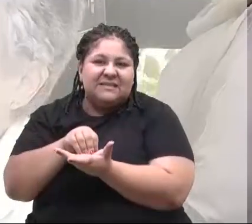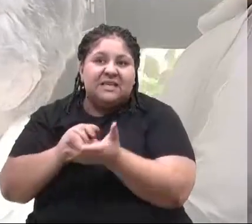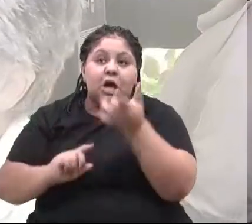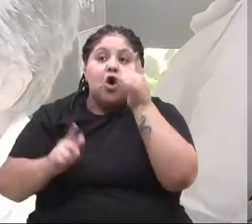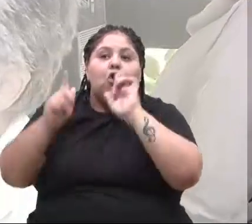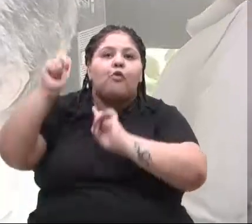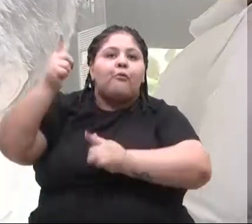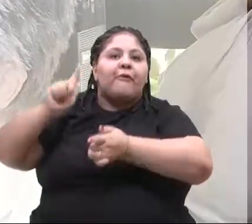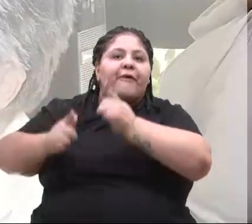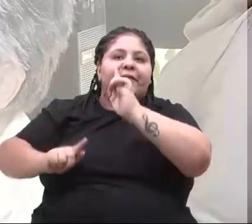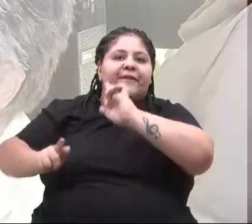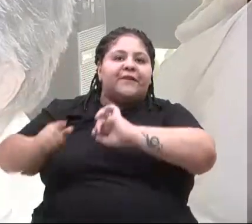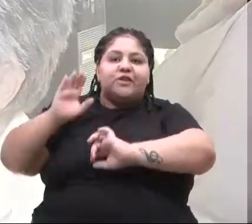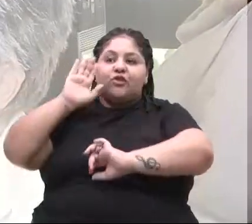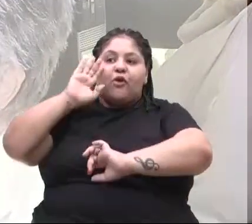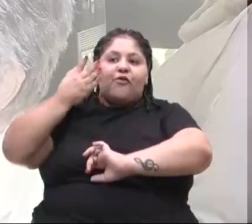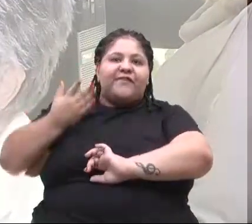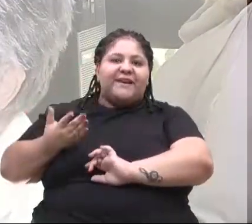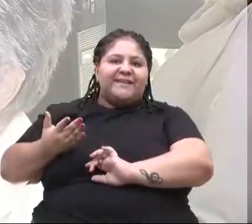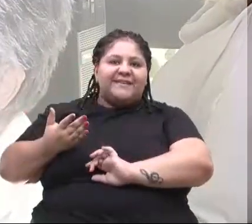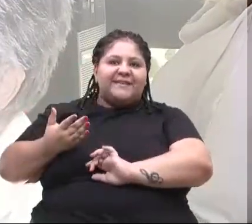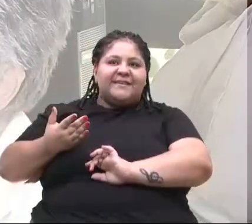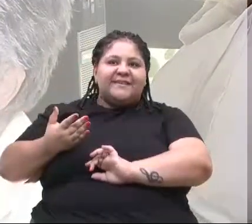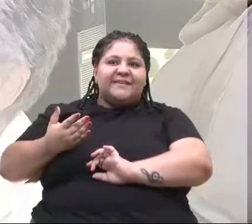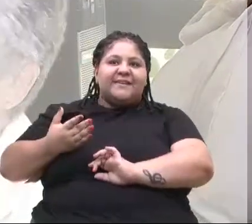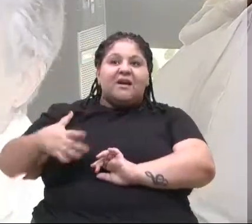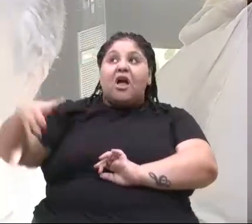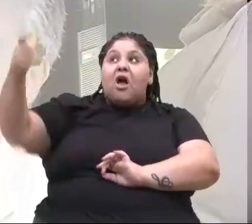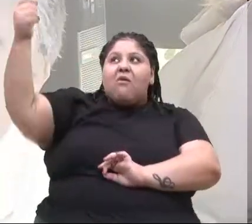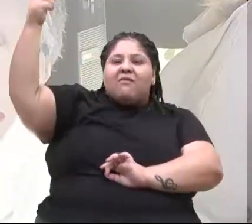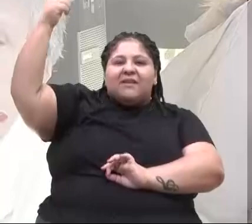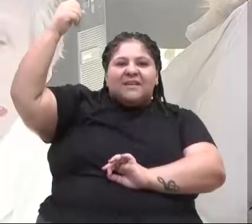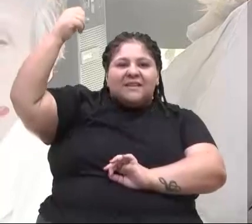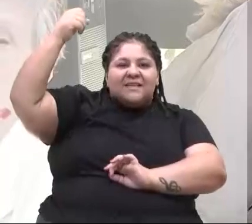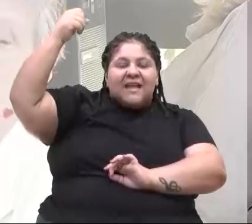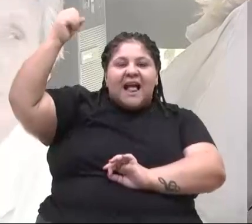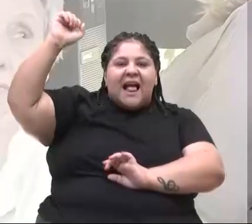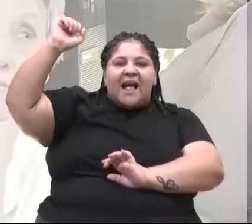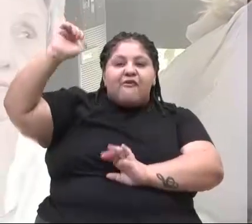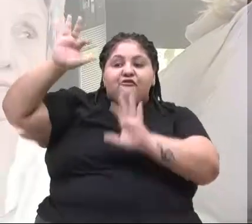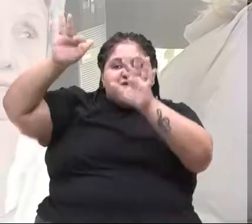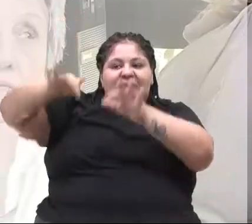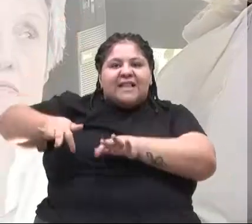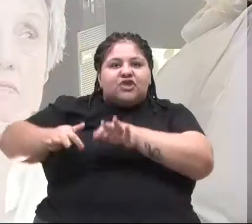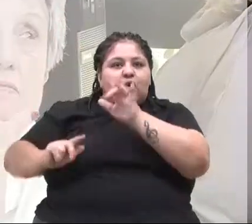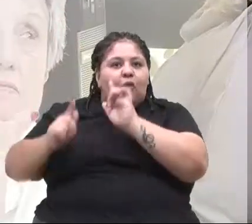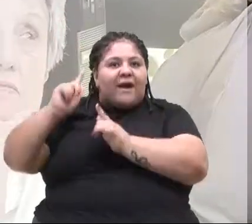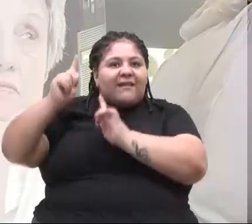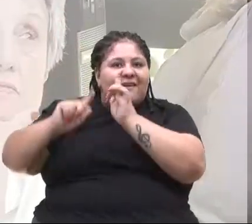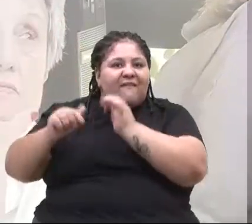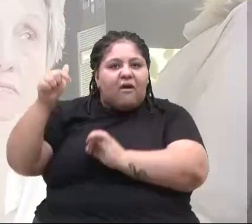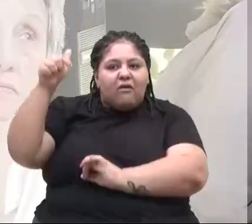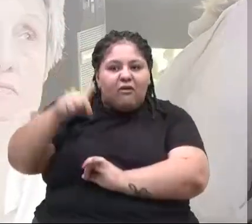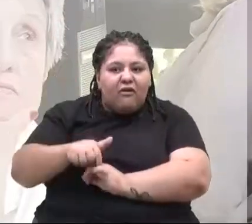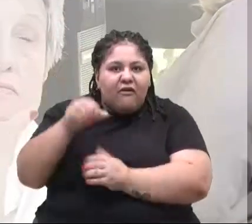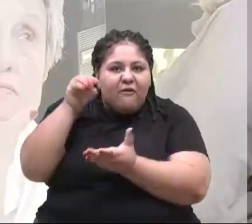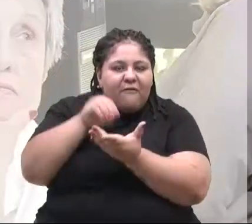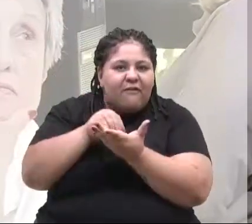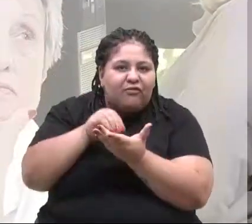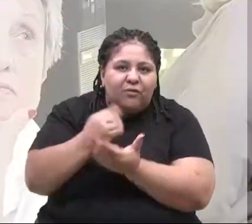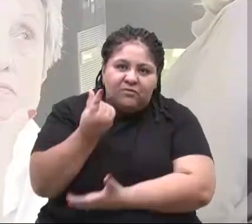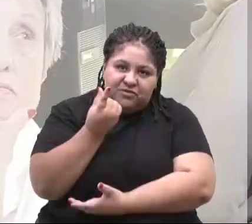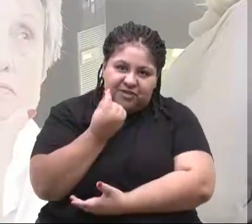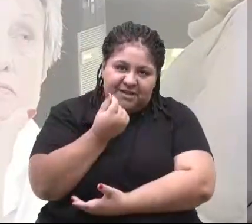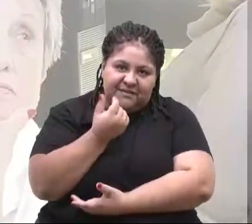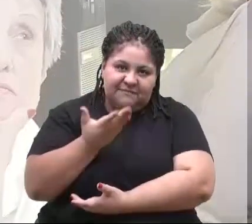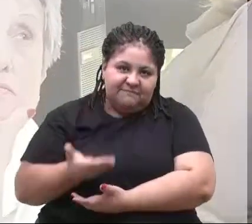ele deixou de acontecer. A luz do carnaval foi se apagando por falta de